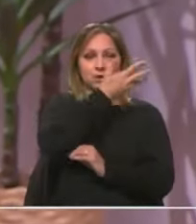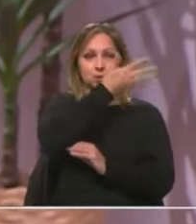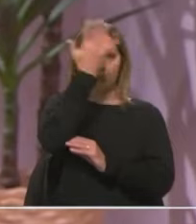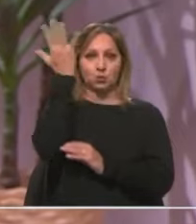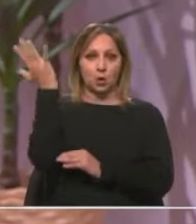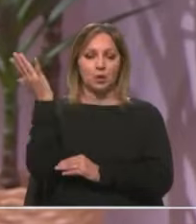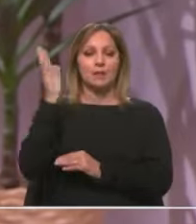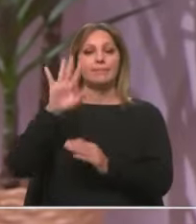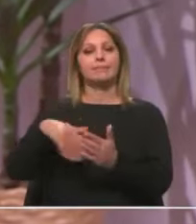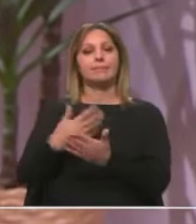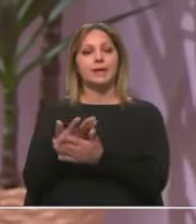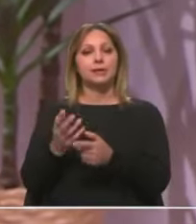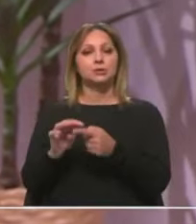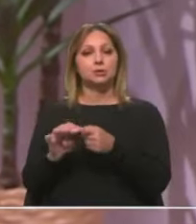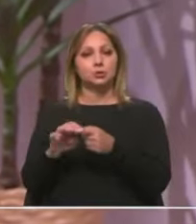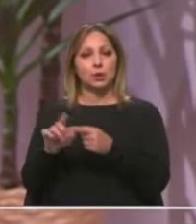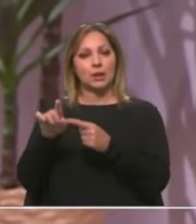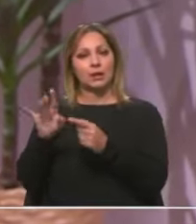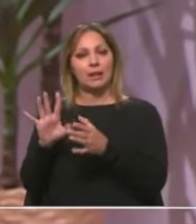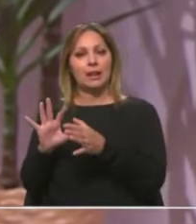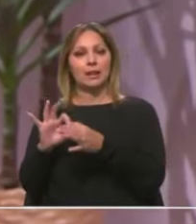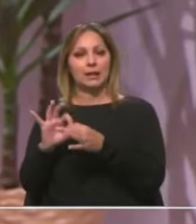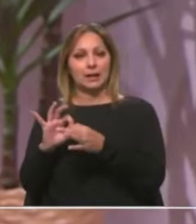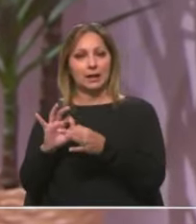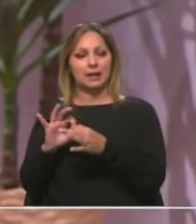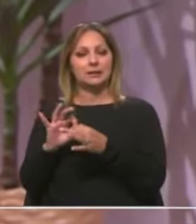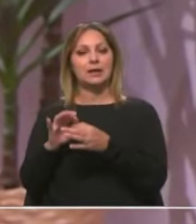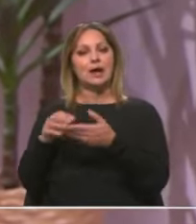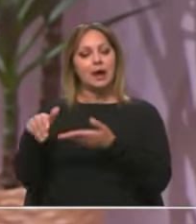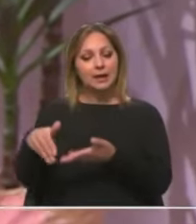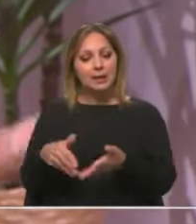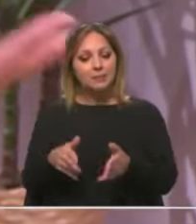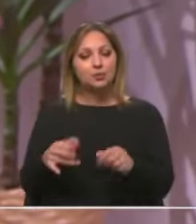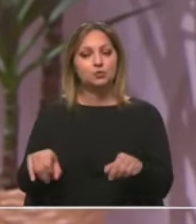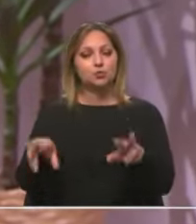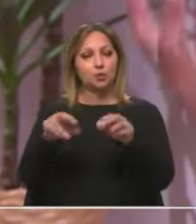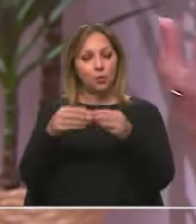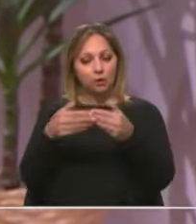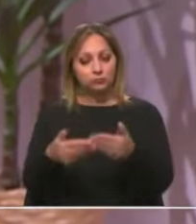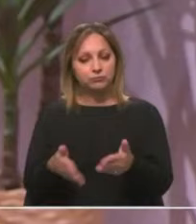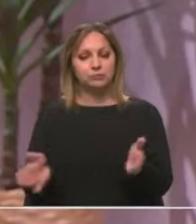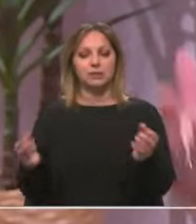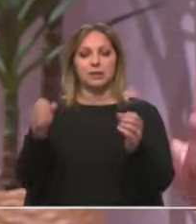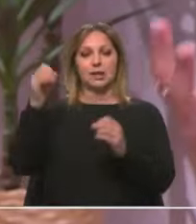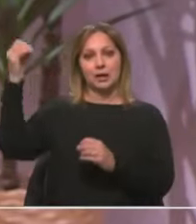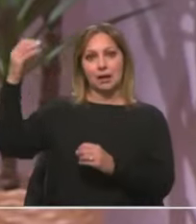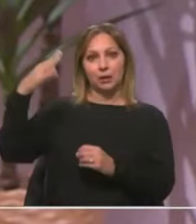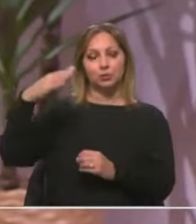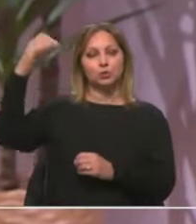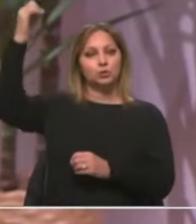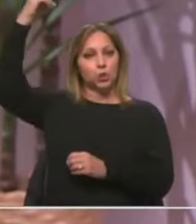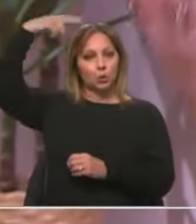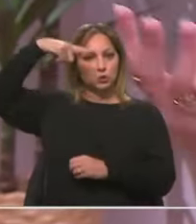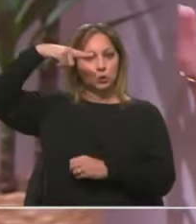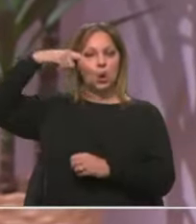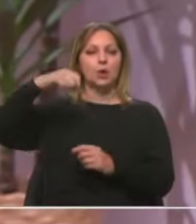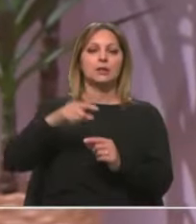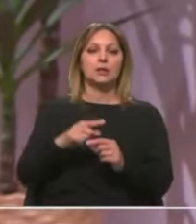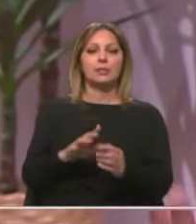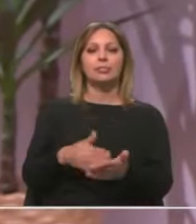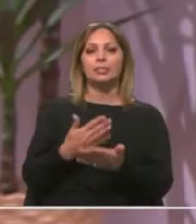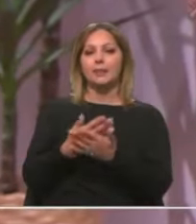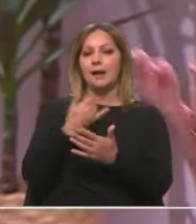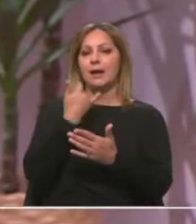sorte, está muito associada à abertura de caminhos também, À não é? Ao luz. sol, à luz, portanto, dá uma